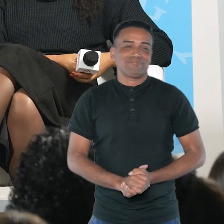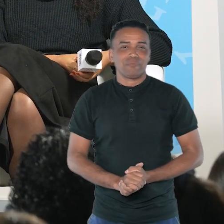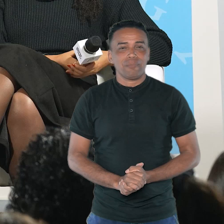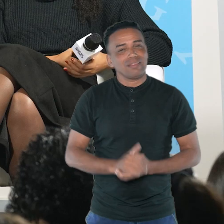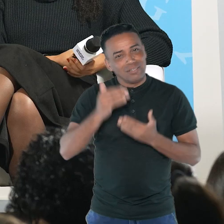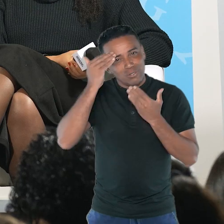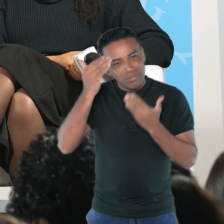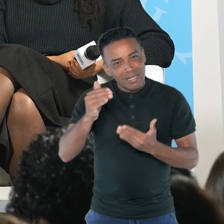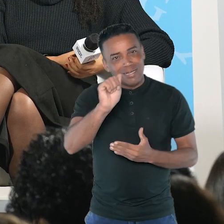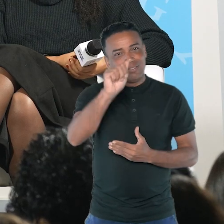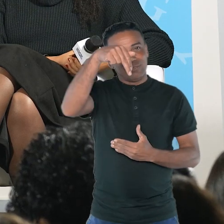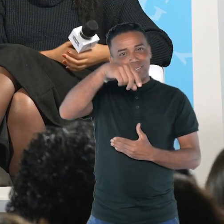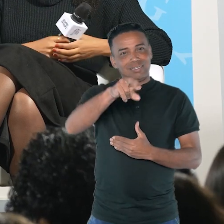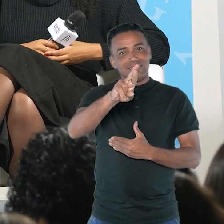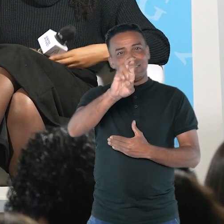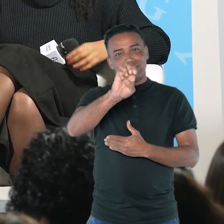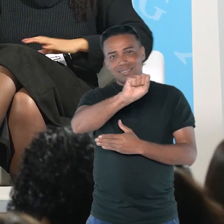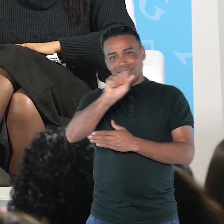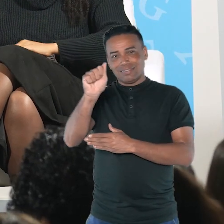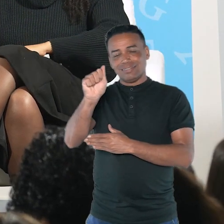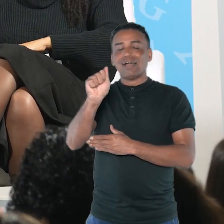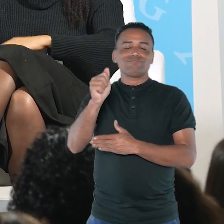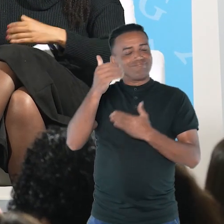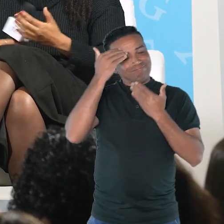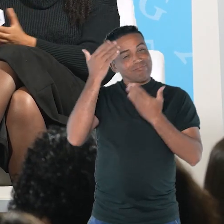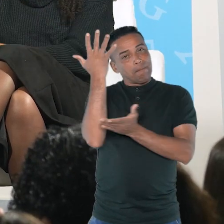Muito obrigada, Andressa. Salva de palmas para a Andressa Marques.